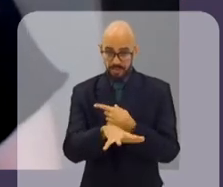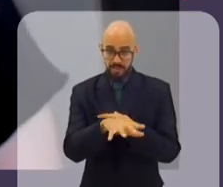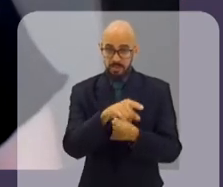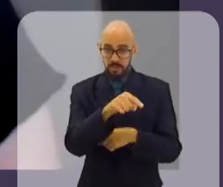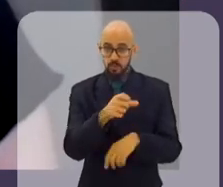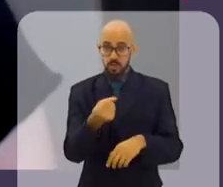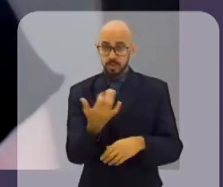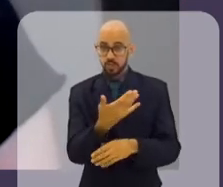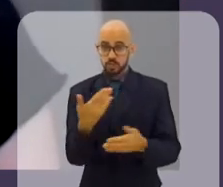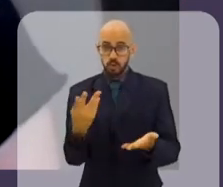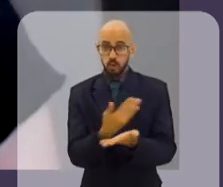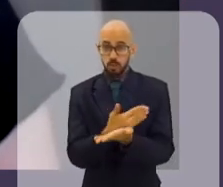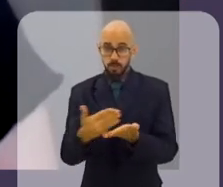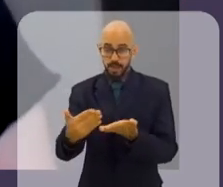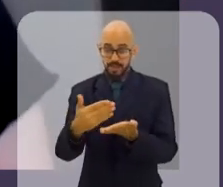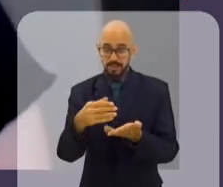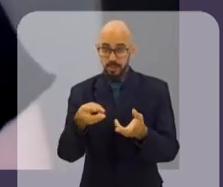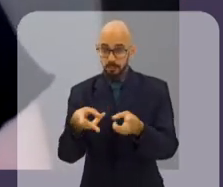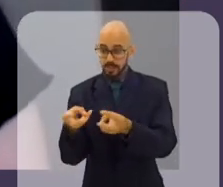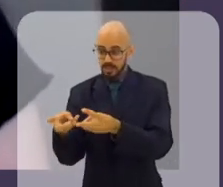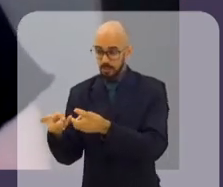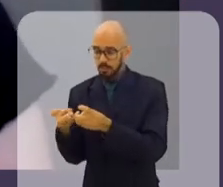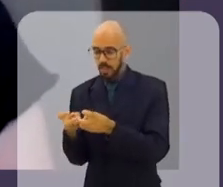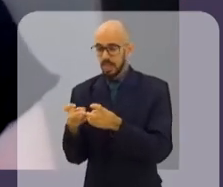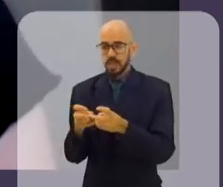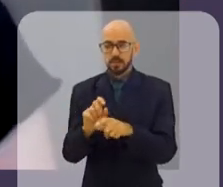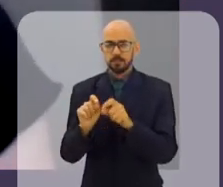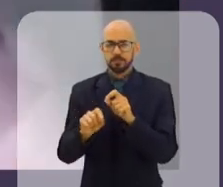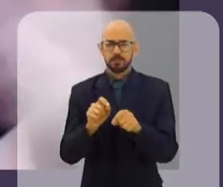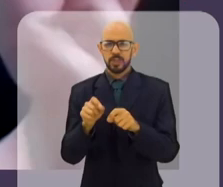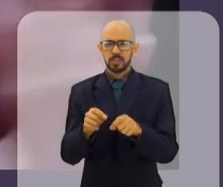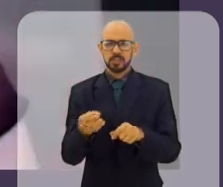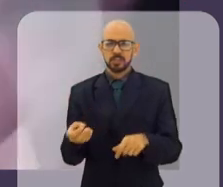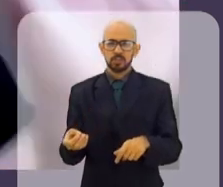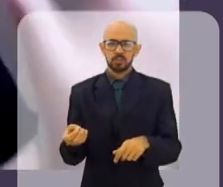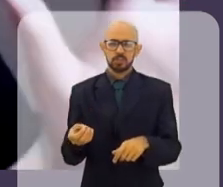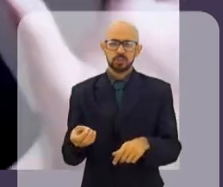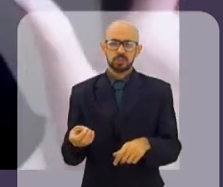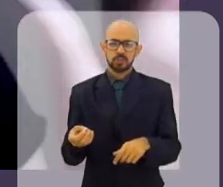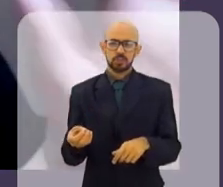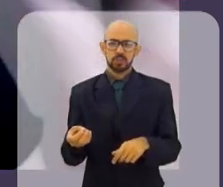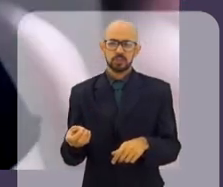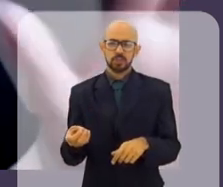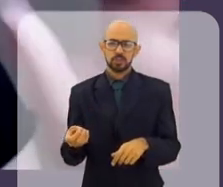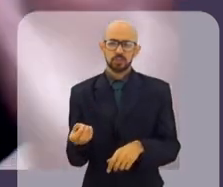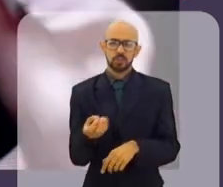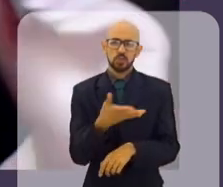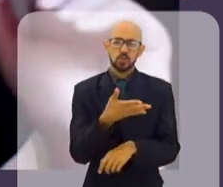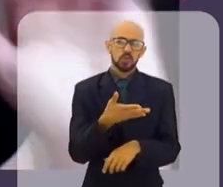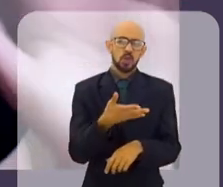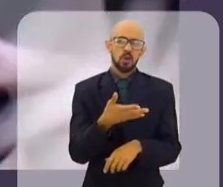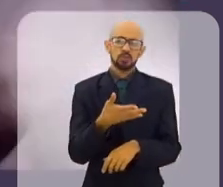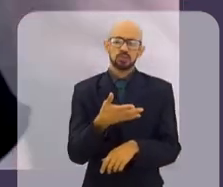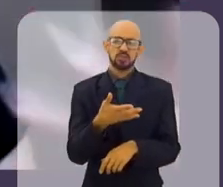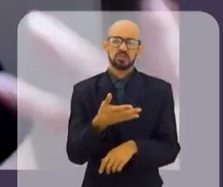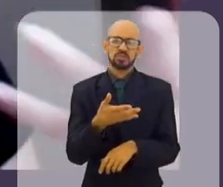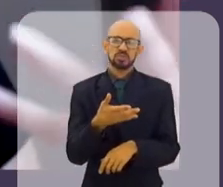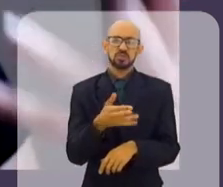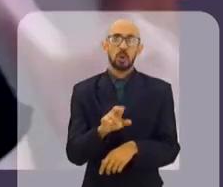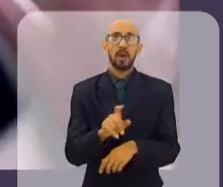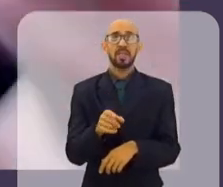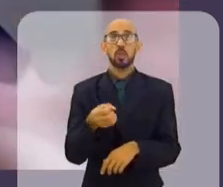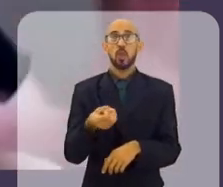gente começa a trazer essas novas visões, esses novos não, porque sempre existiram, né? Quando a gente